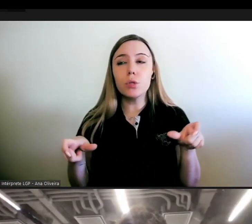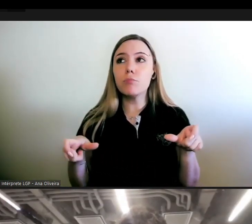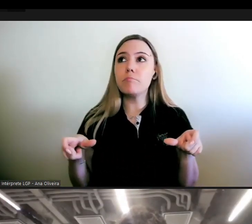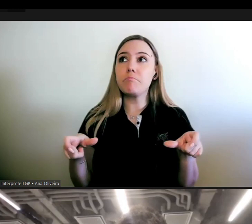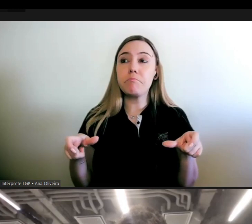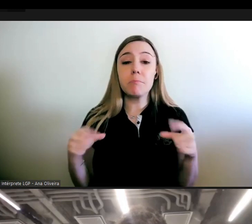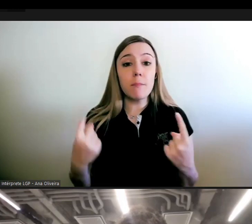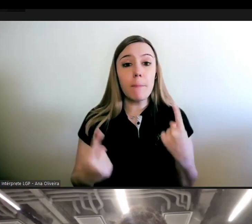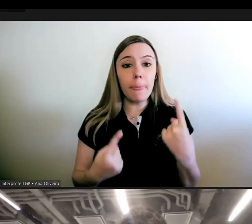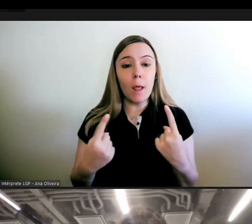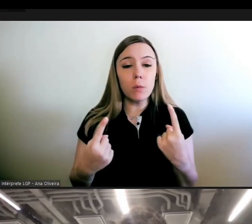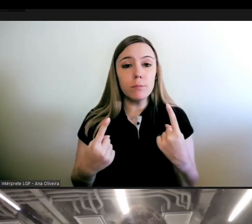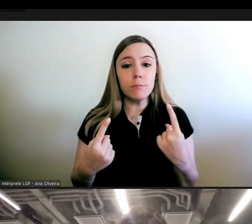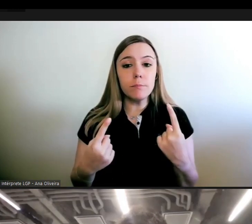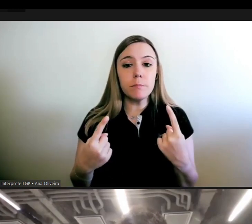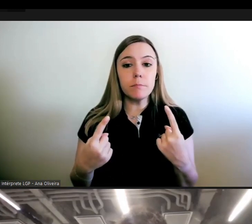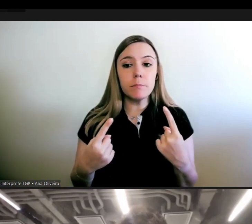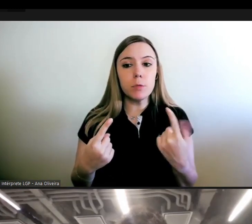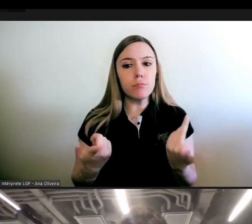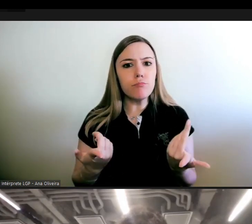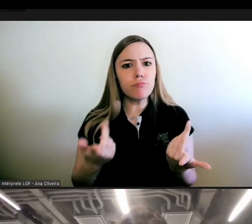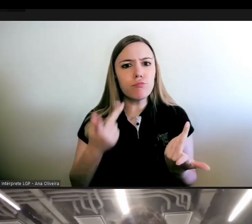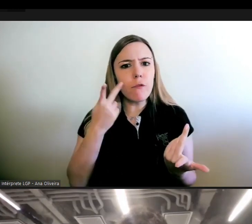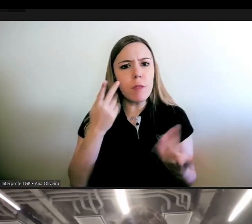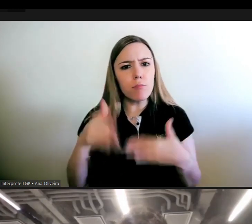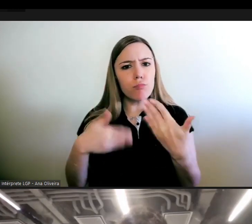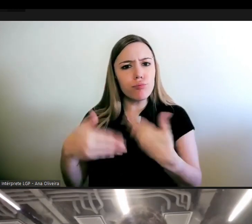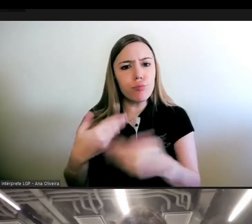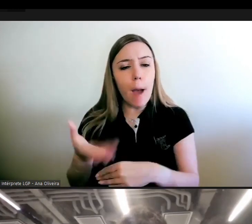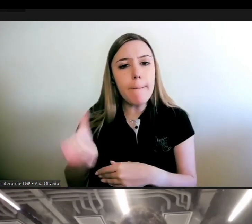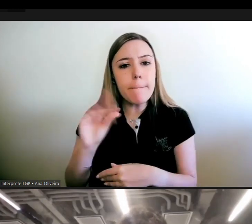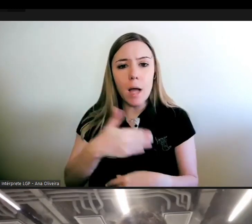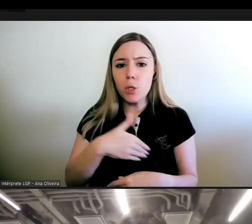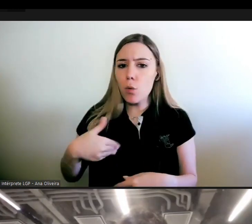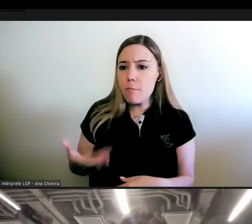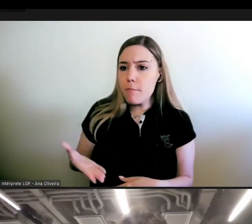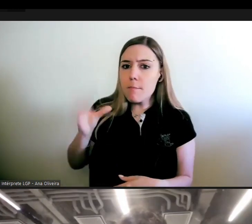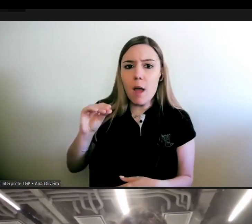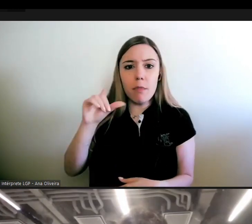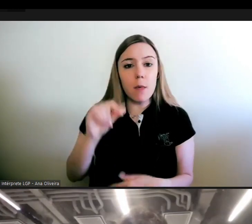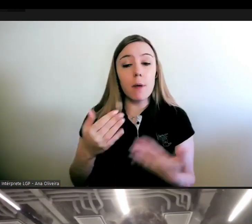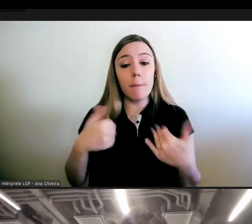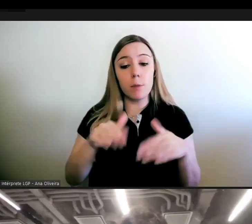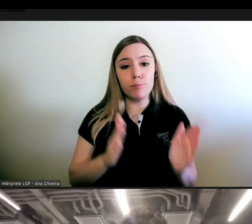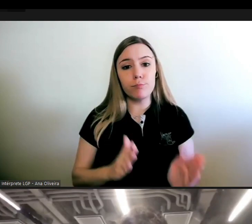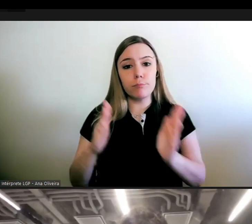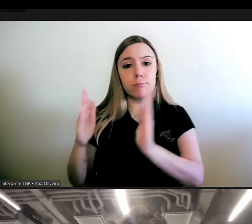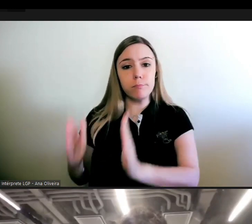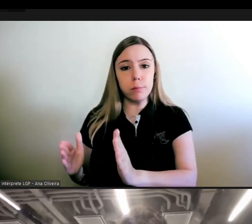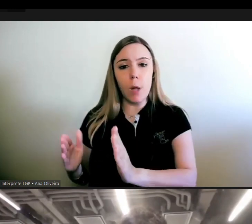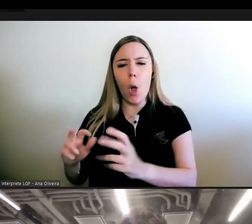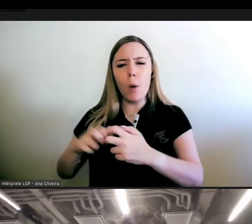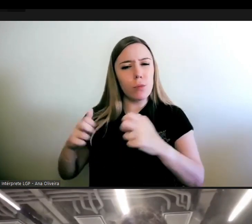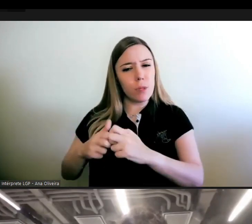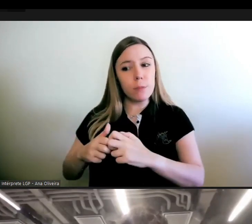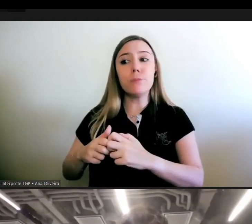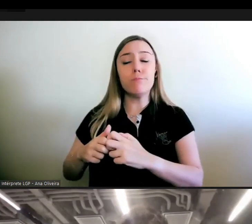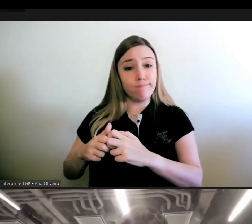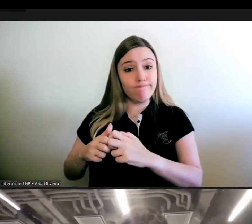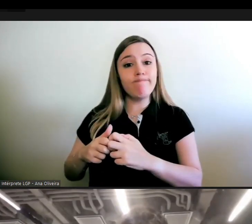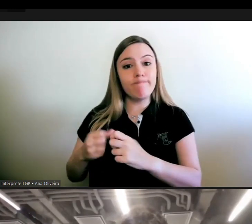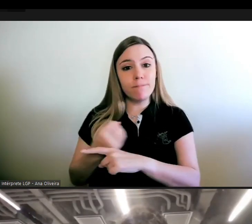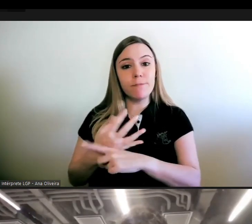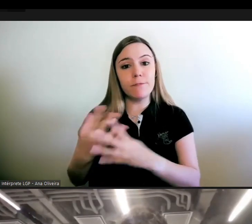pessoas a viver mais tempo e com mais saúde, mas por outro lado agudizaram-se uma série de problemas.